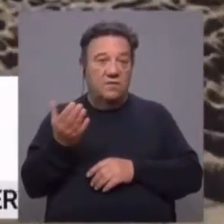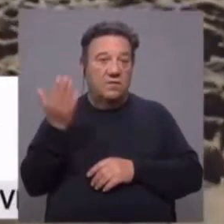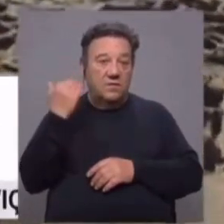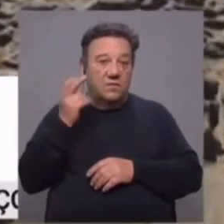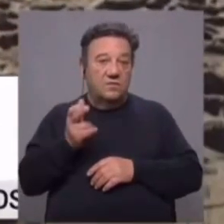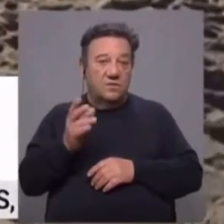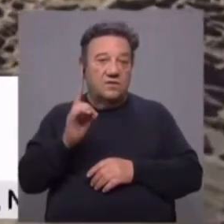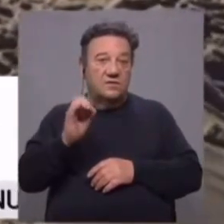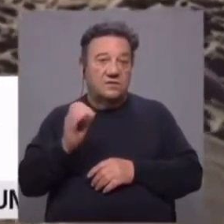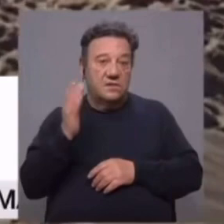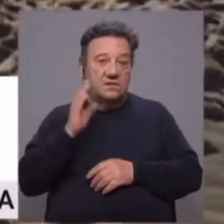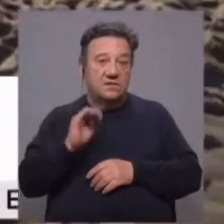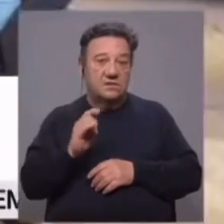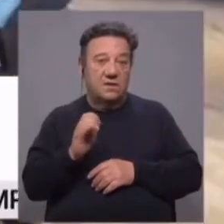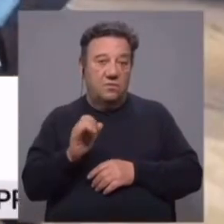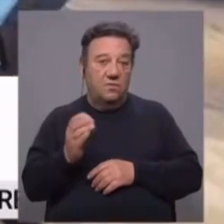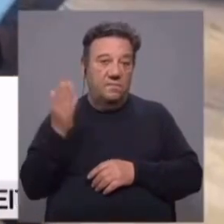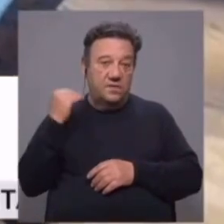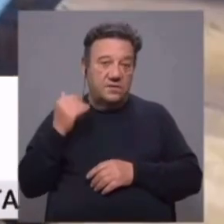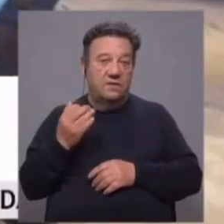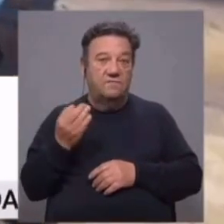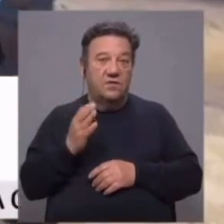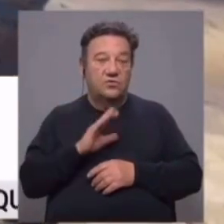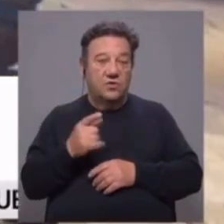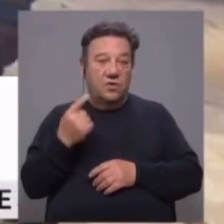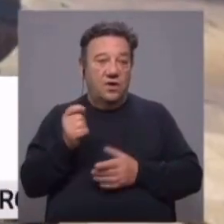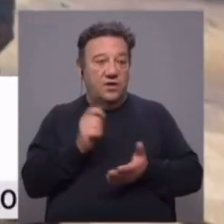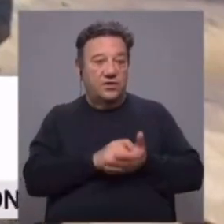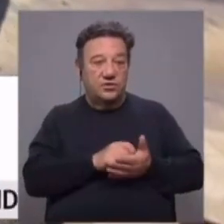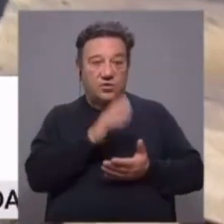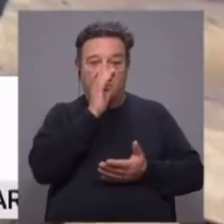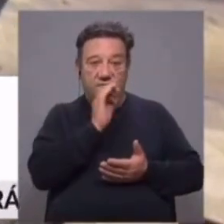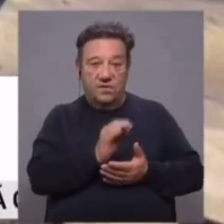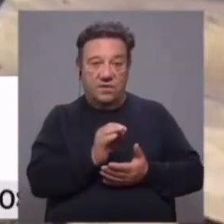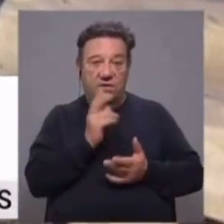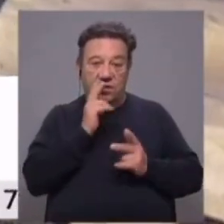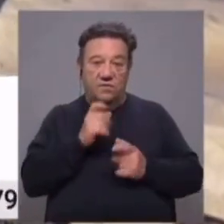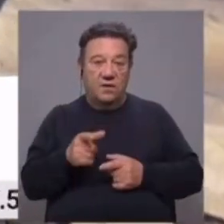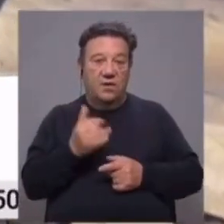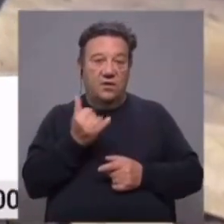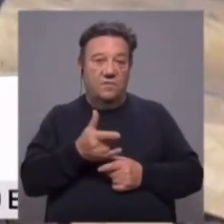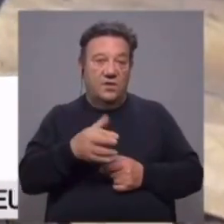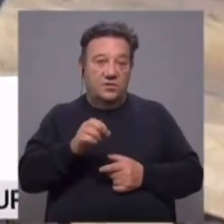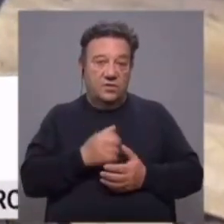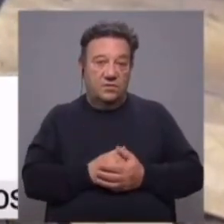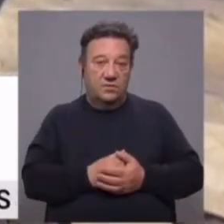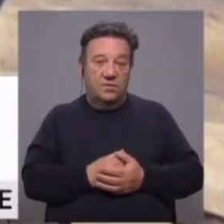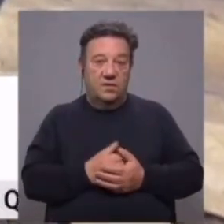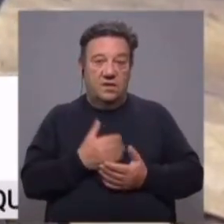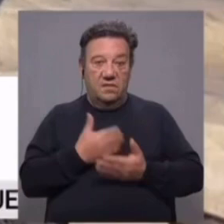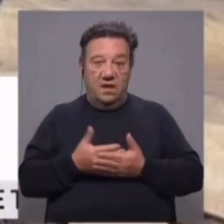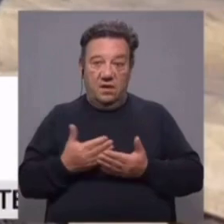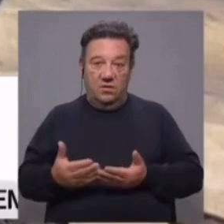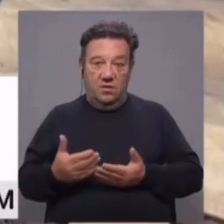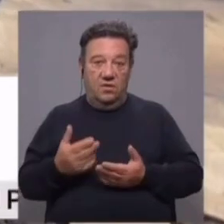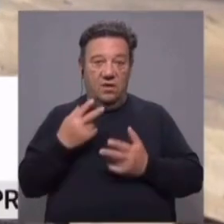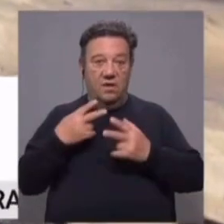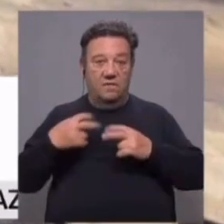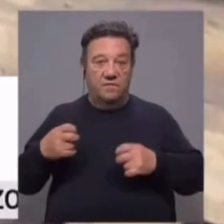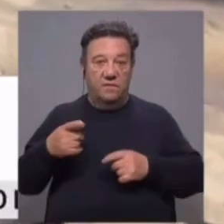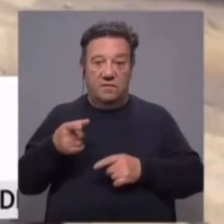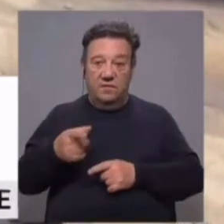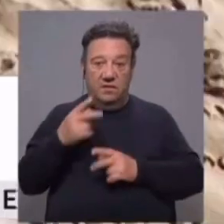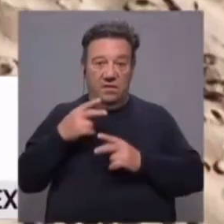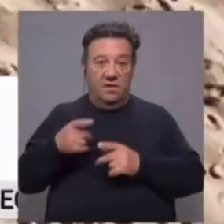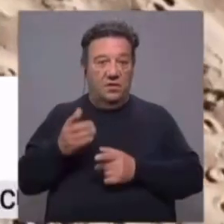anos 60 do século passado, embora só existam registros oficiais desta descoberta em 2018. Até agora, as investigações sobre este